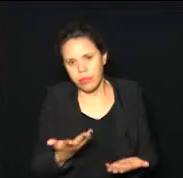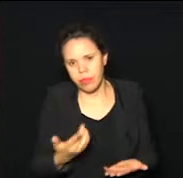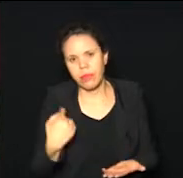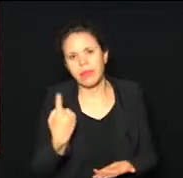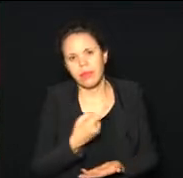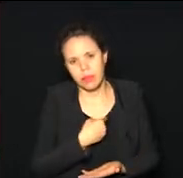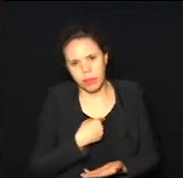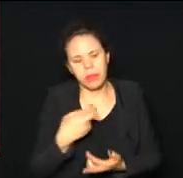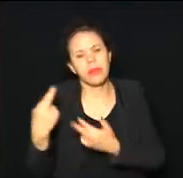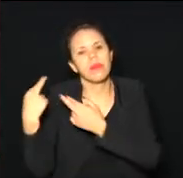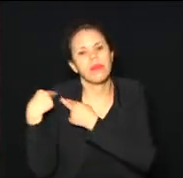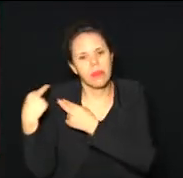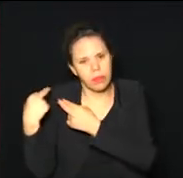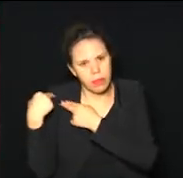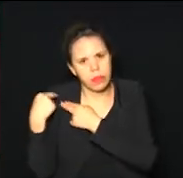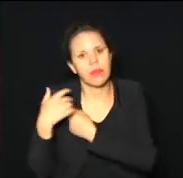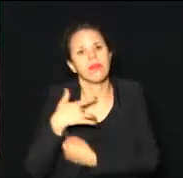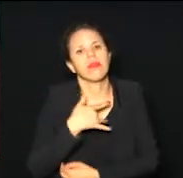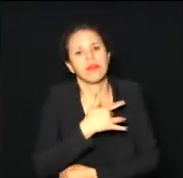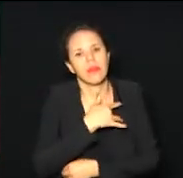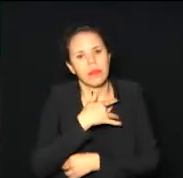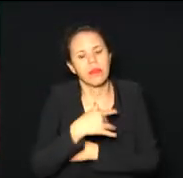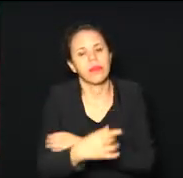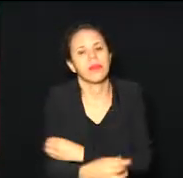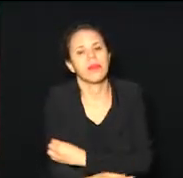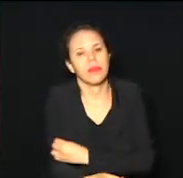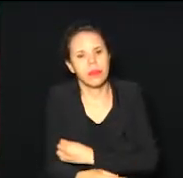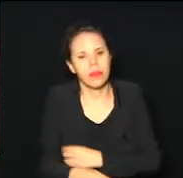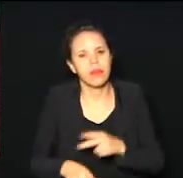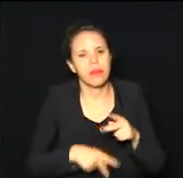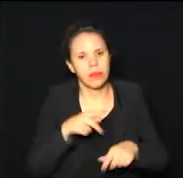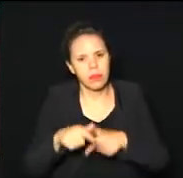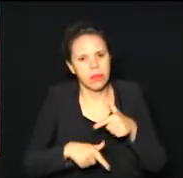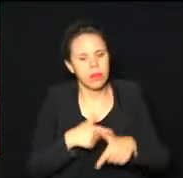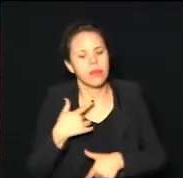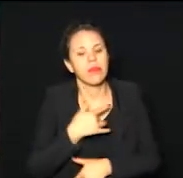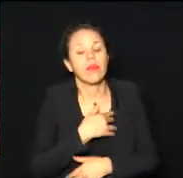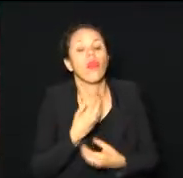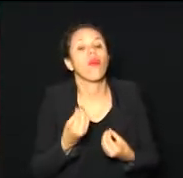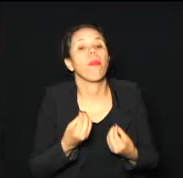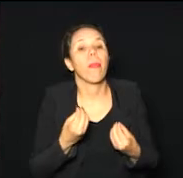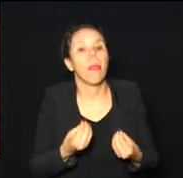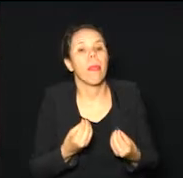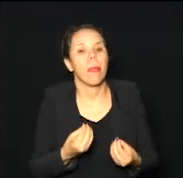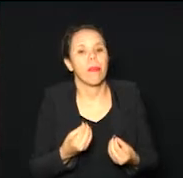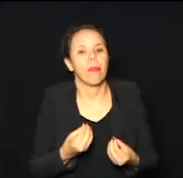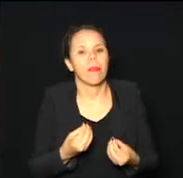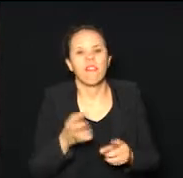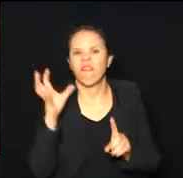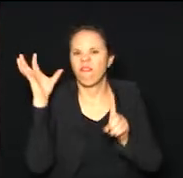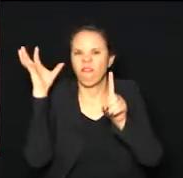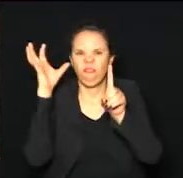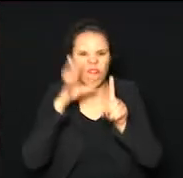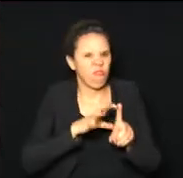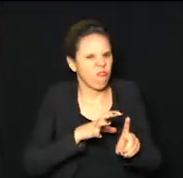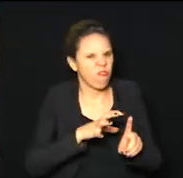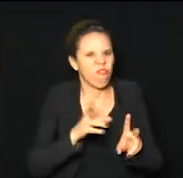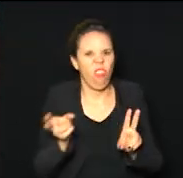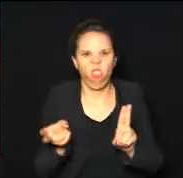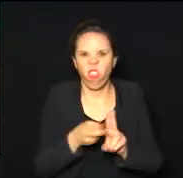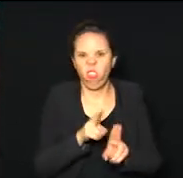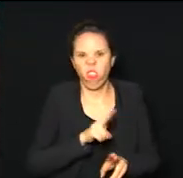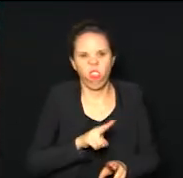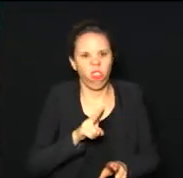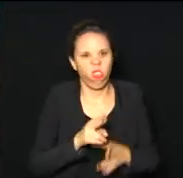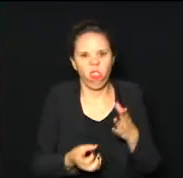somos responsáveis pela saúde do pessoal da saúde. De que maneira? Não pressionando, não sendo